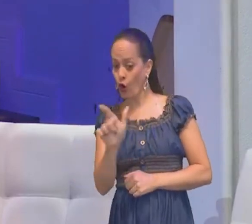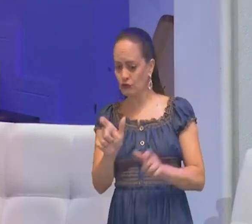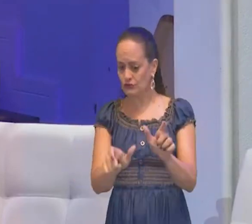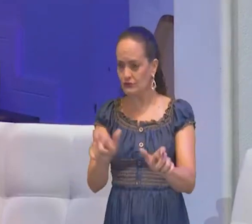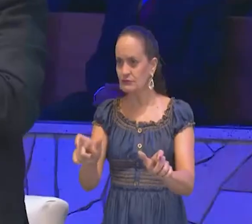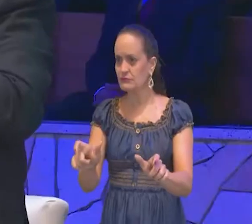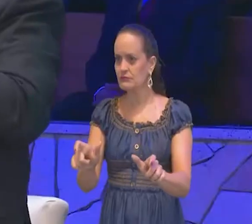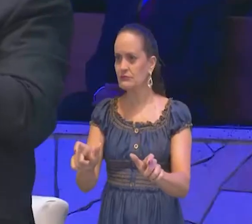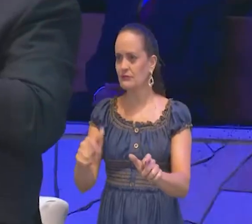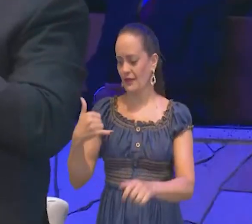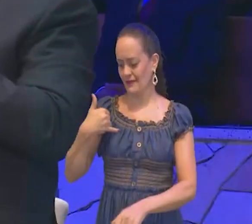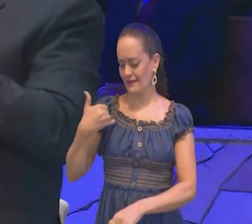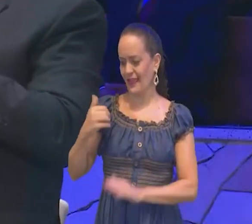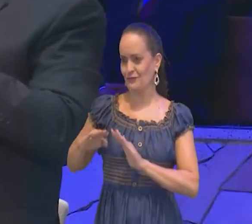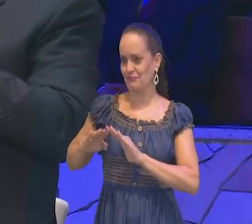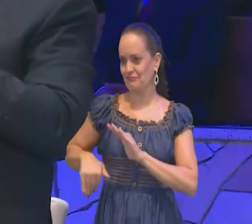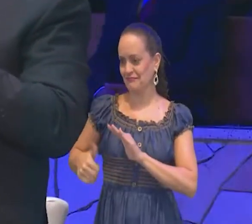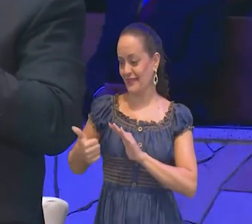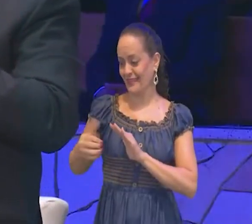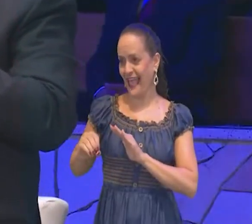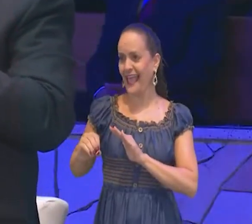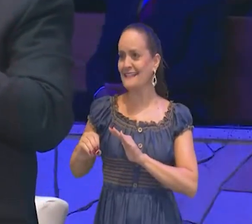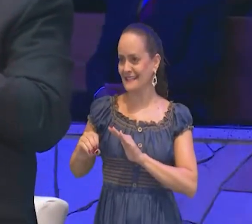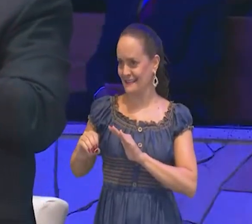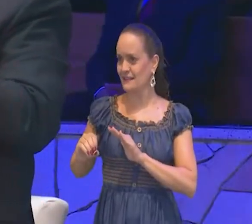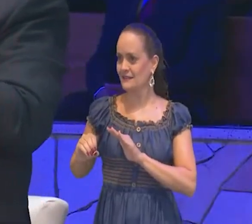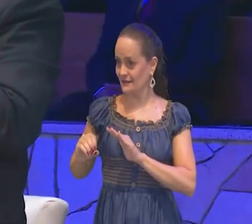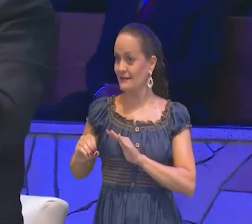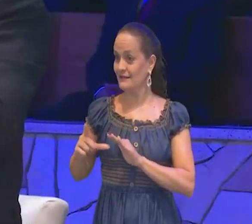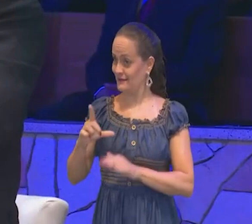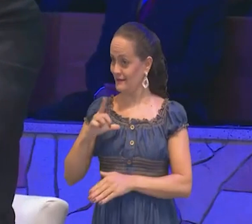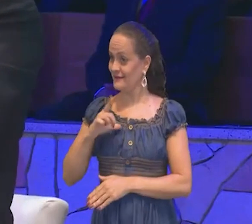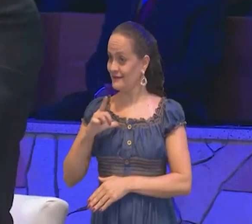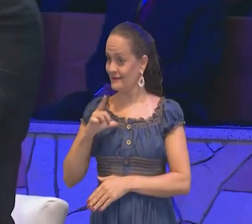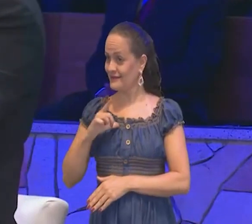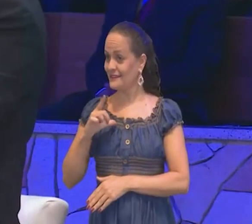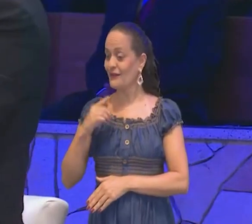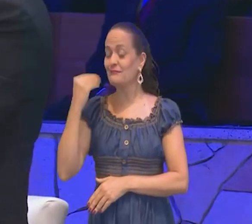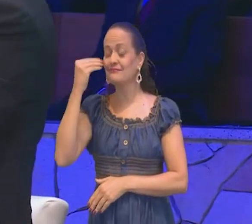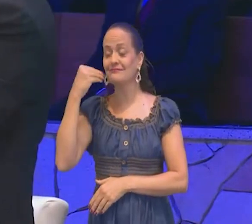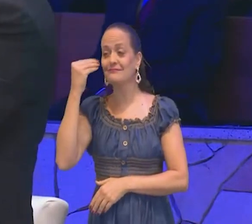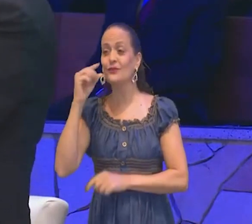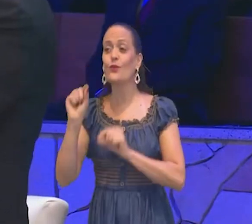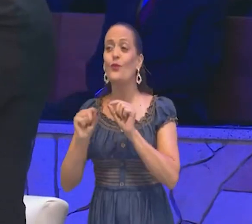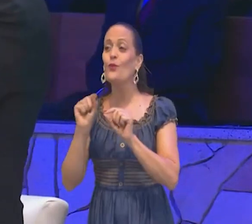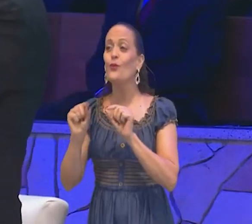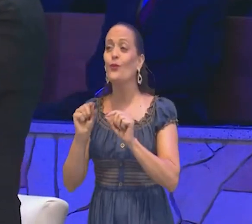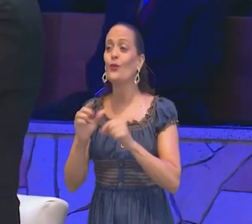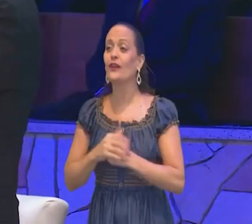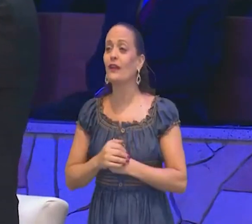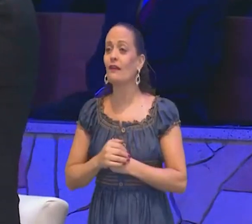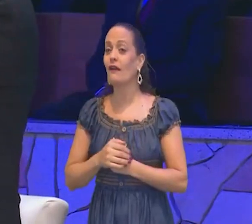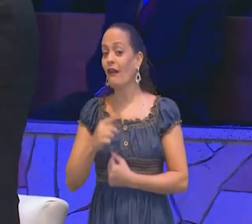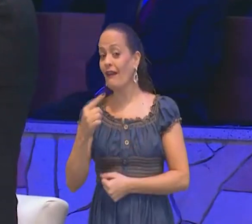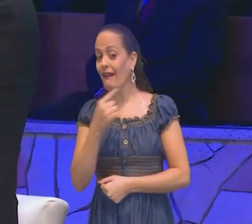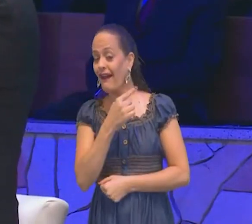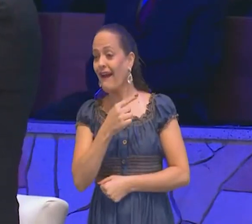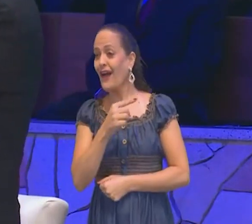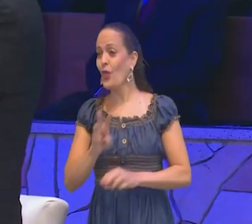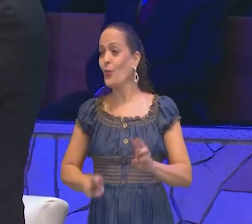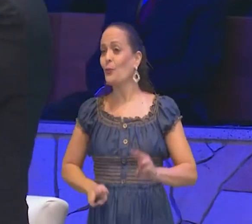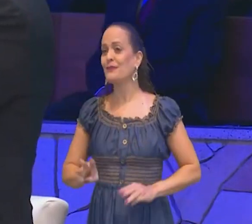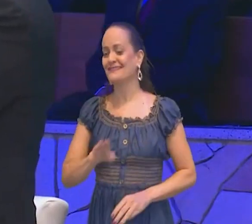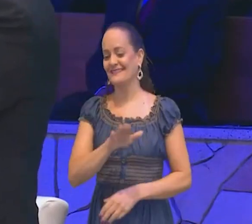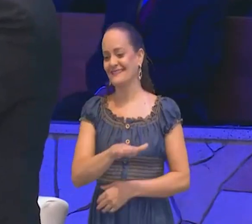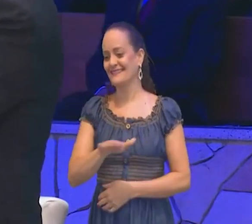de 10 anos estarão se batizando aqui, tiveram o privilégio de conhecer Jesus ali no Ministério Crescer,